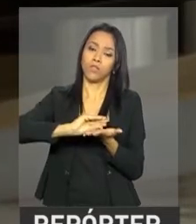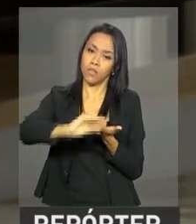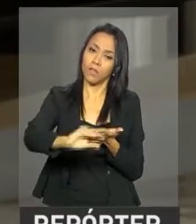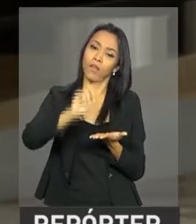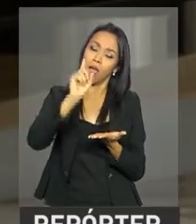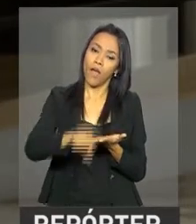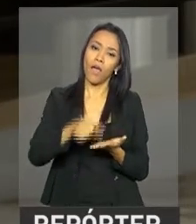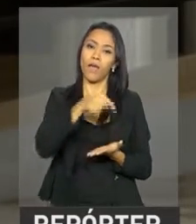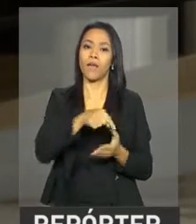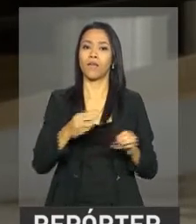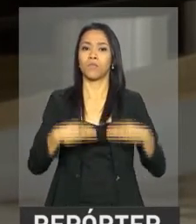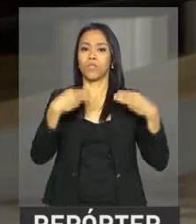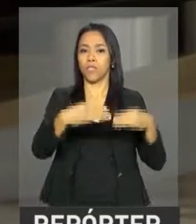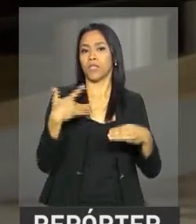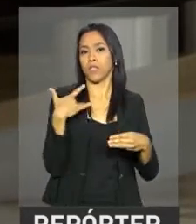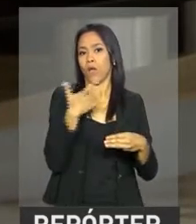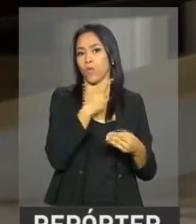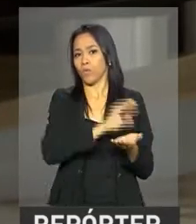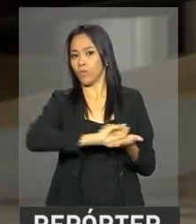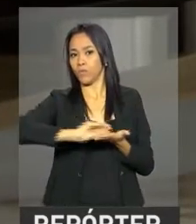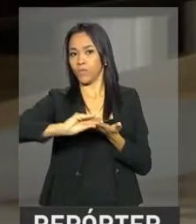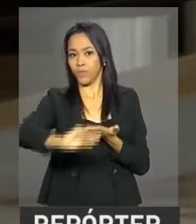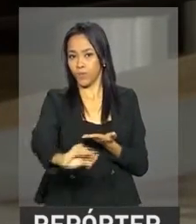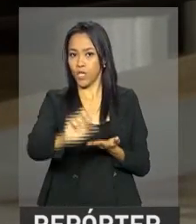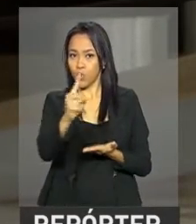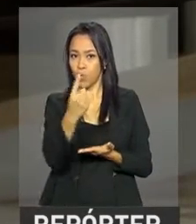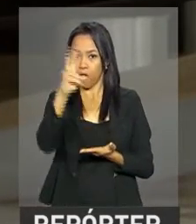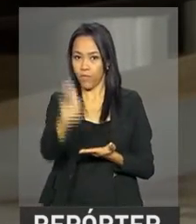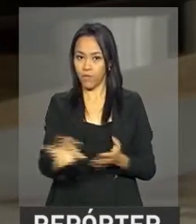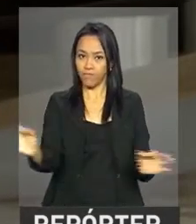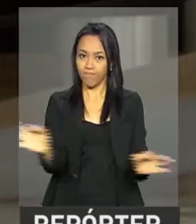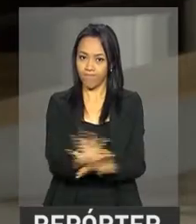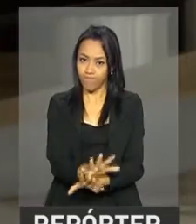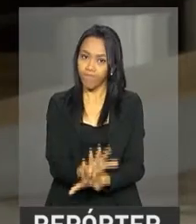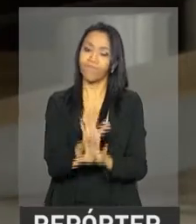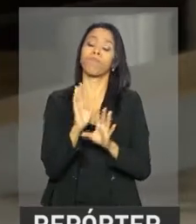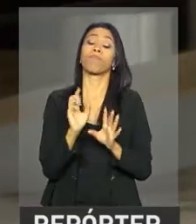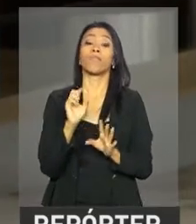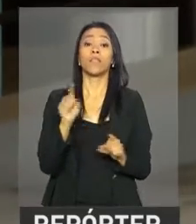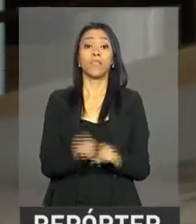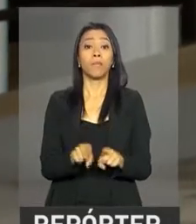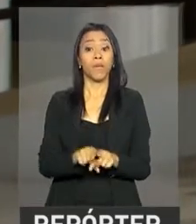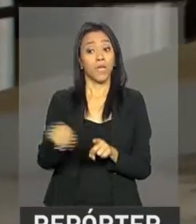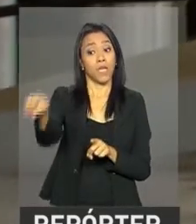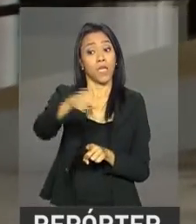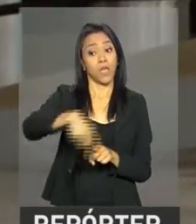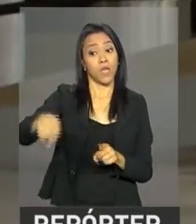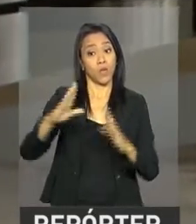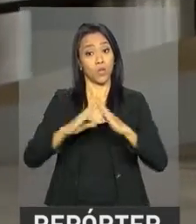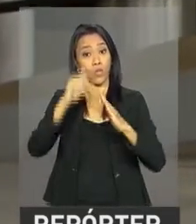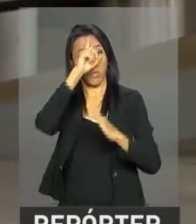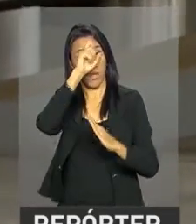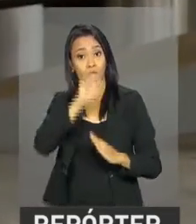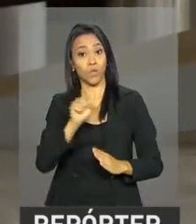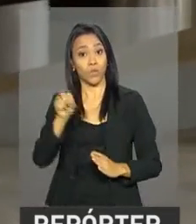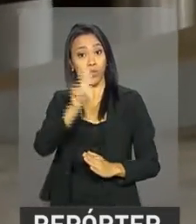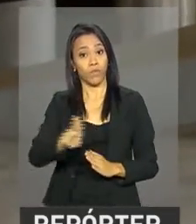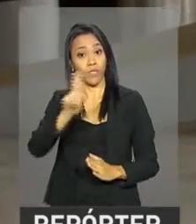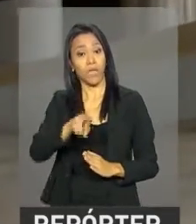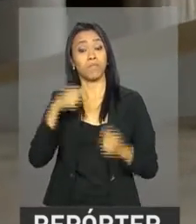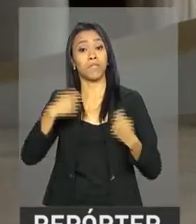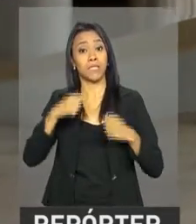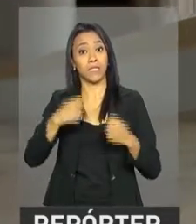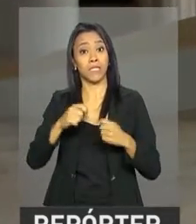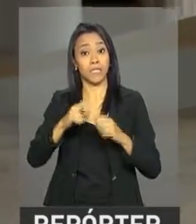pelo Ministério da Saúde em parcela única. Como contrapartida, os hospitais universitários devem cumprir metas